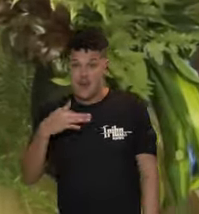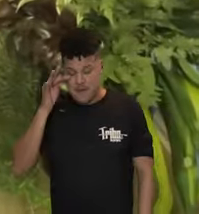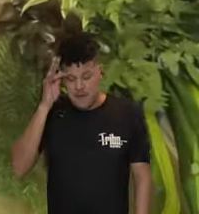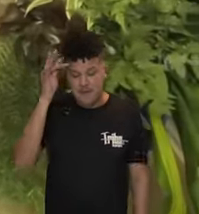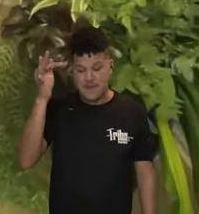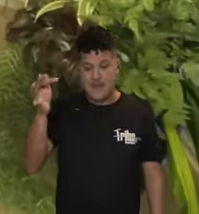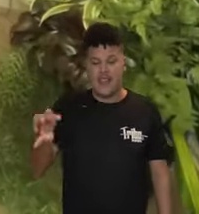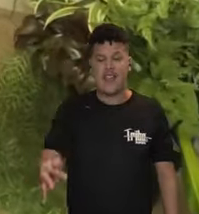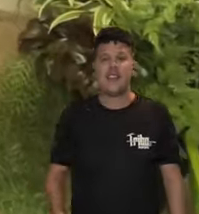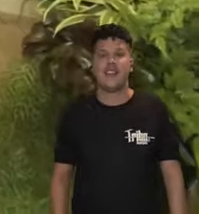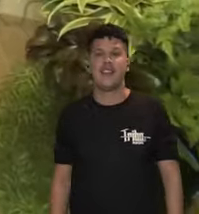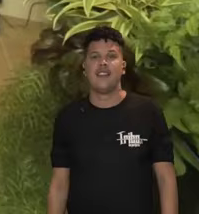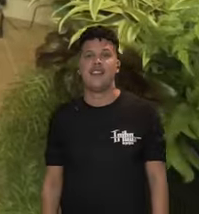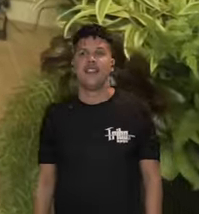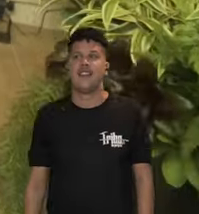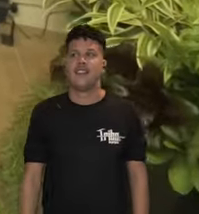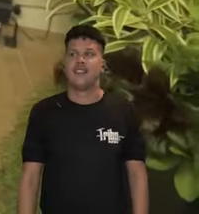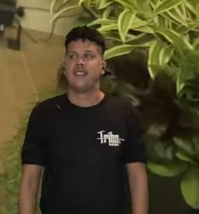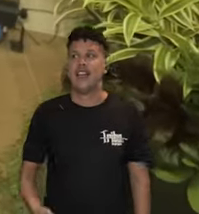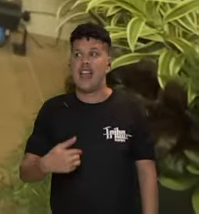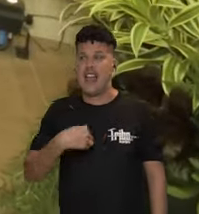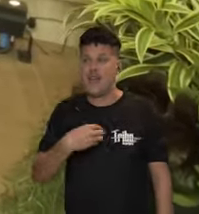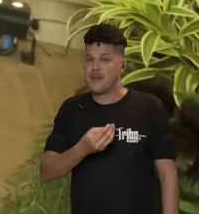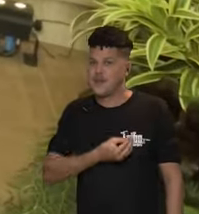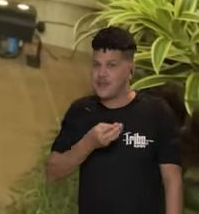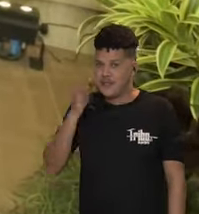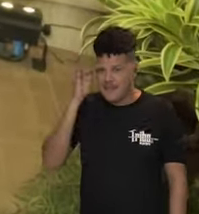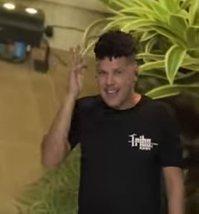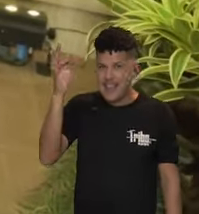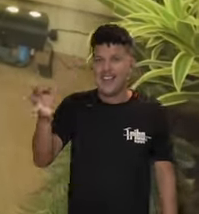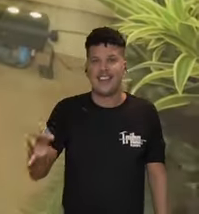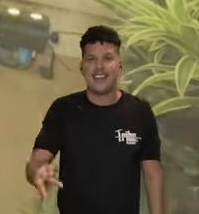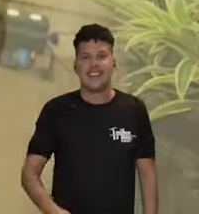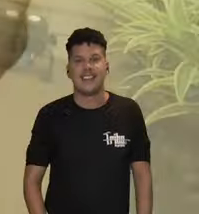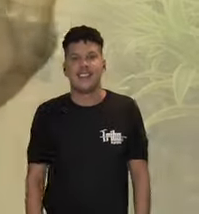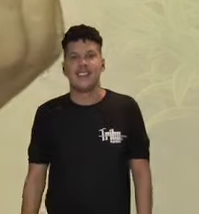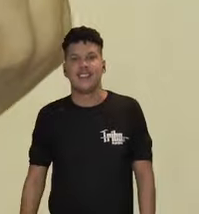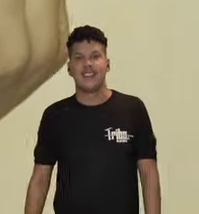Tô na fé, tô na fé. Tô na fé.